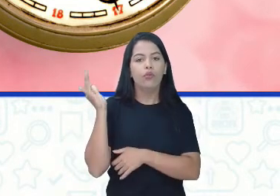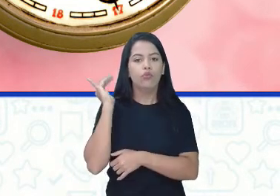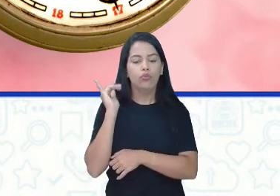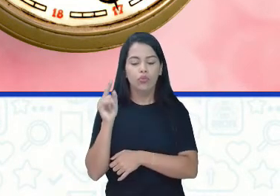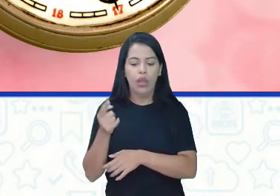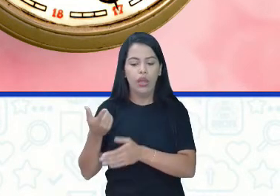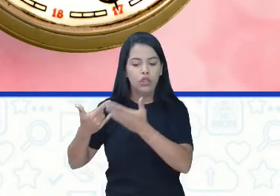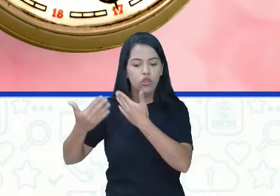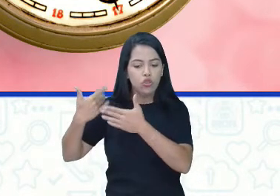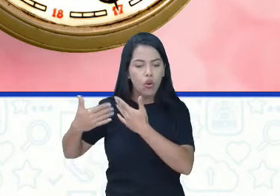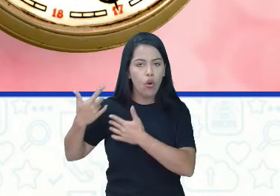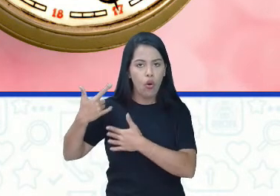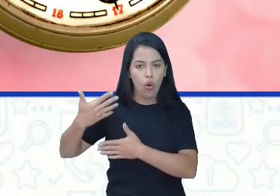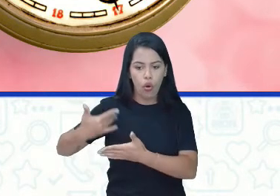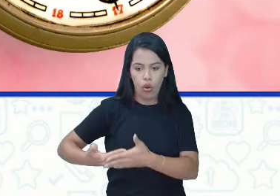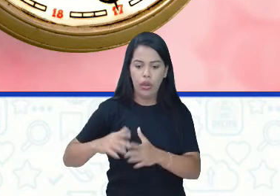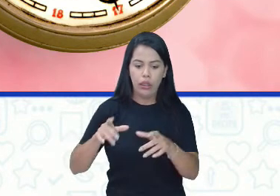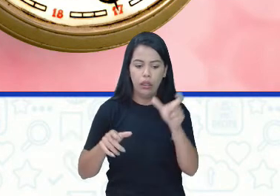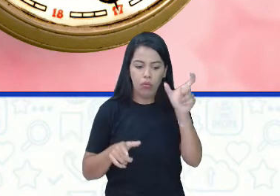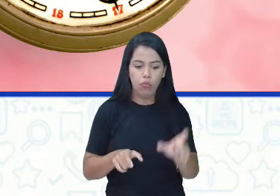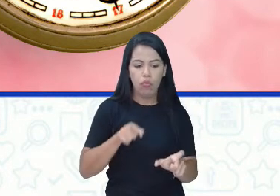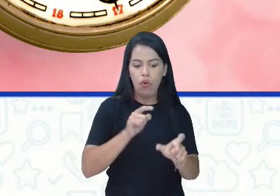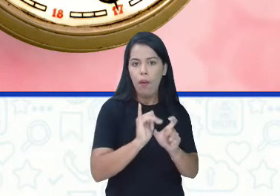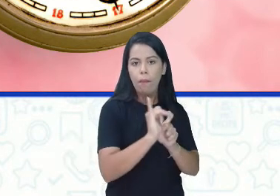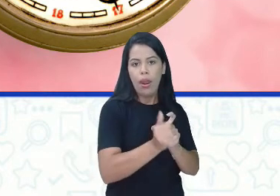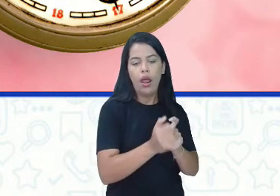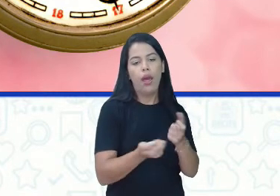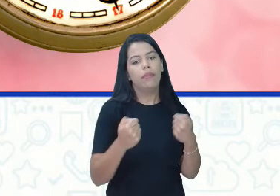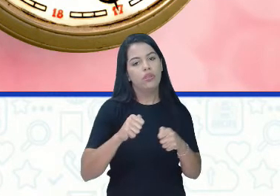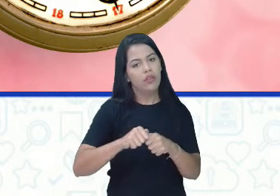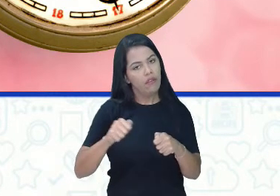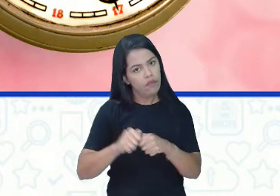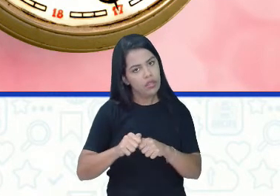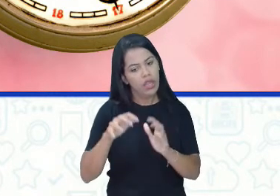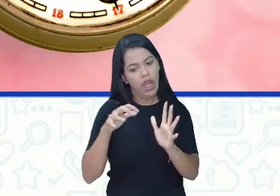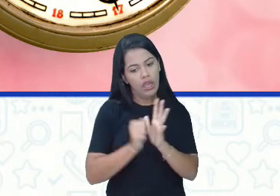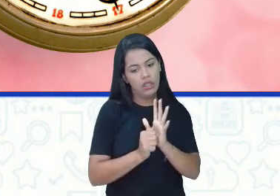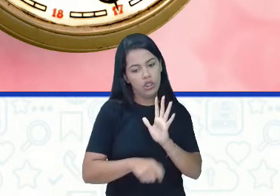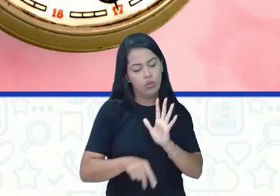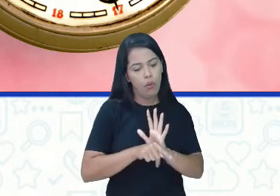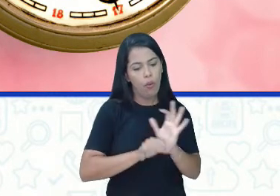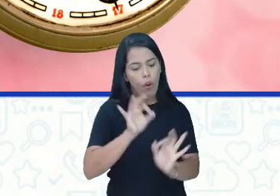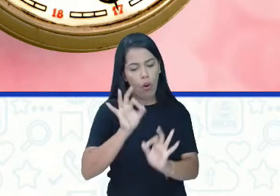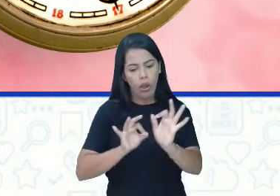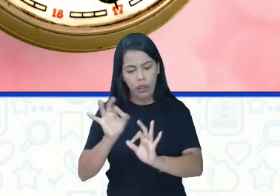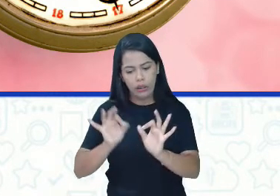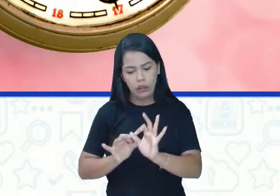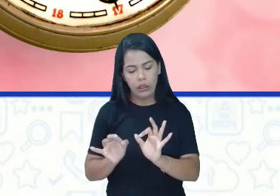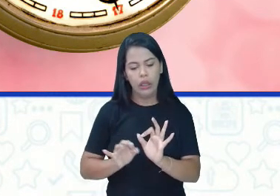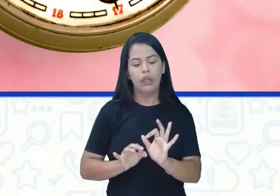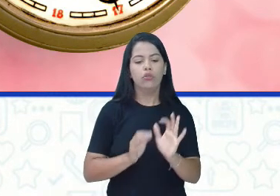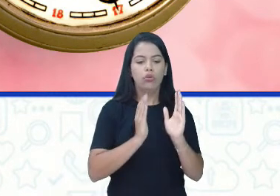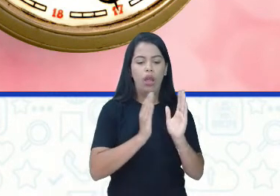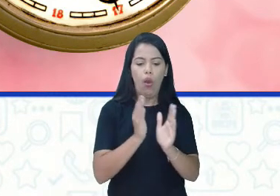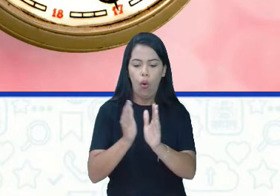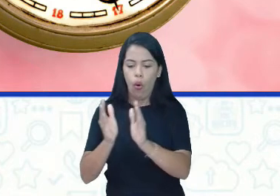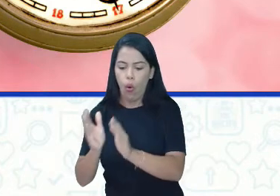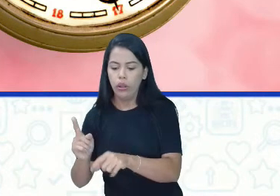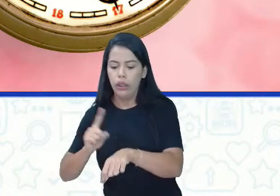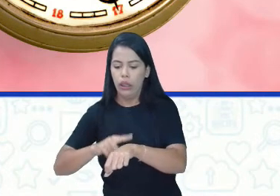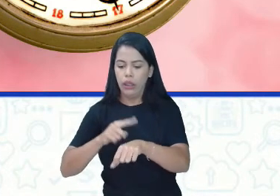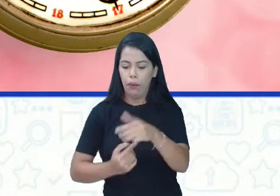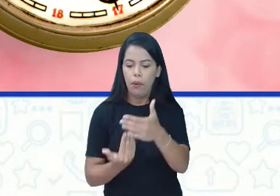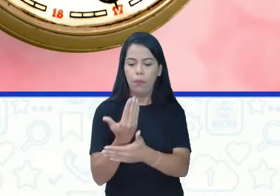que tem por obrigação fazer esse registro da vida social, organizando-a em ordem cronológica, a fim de